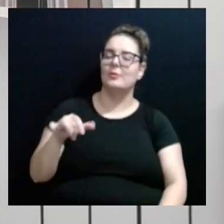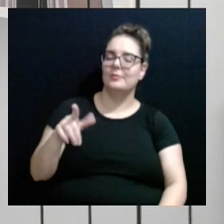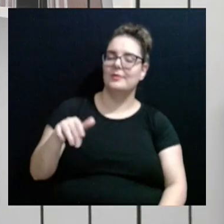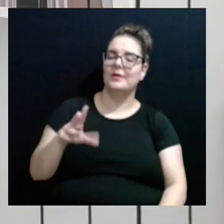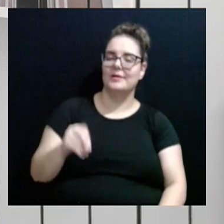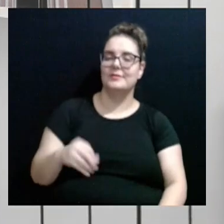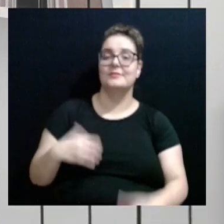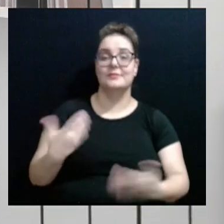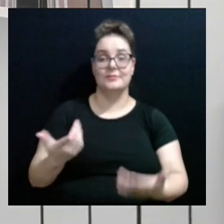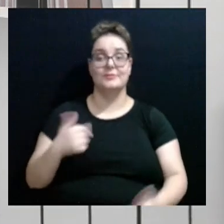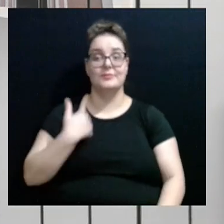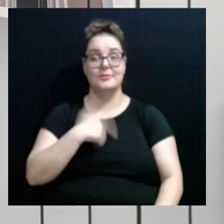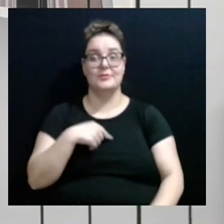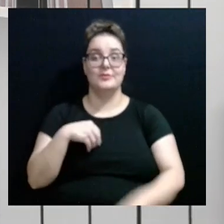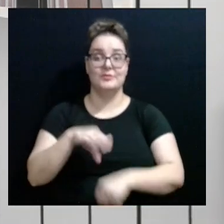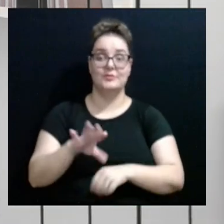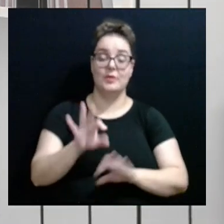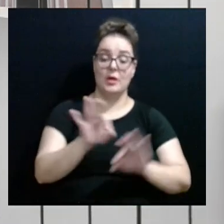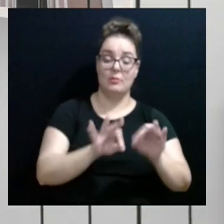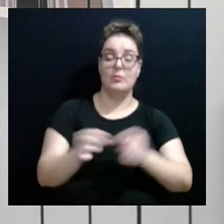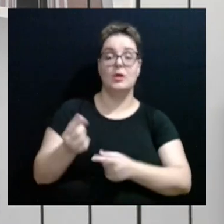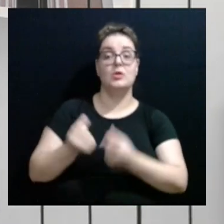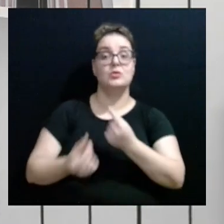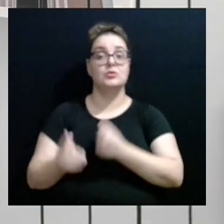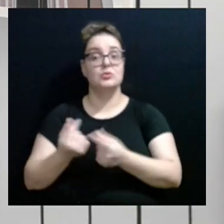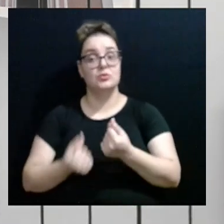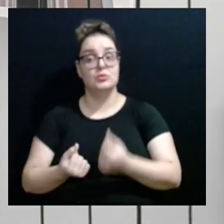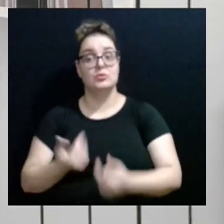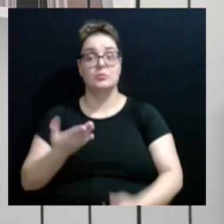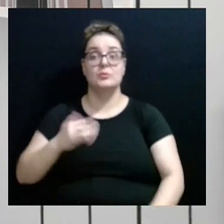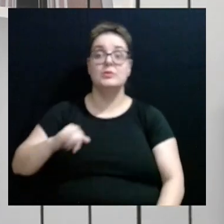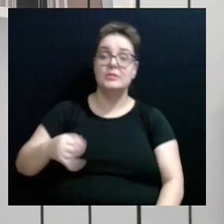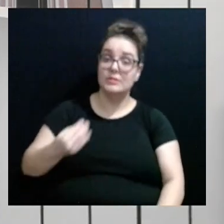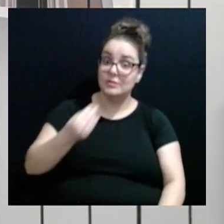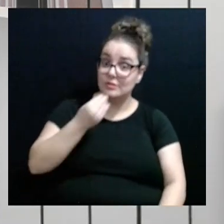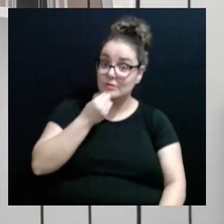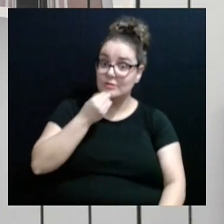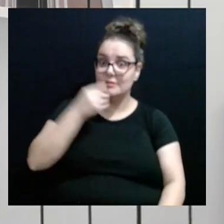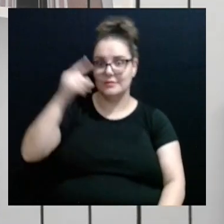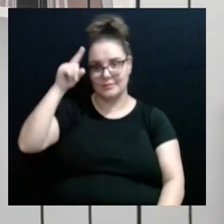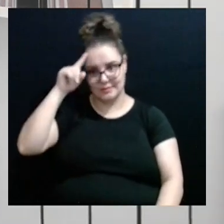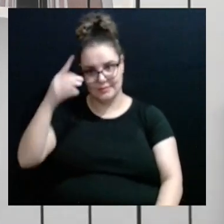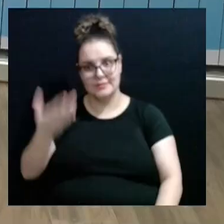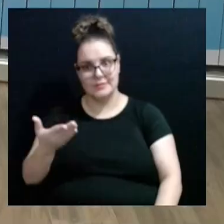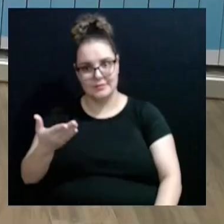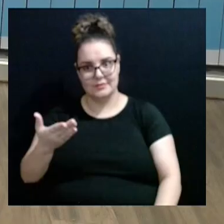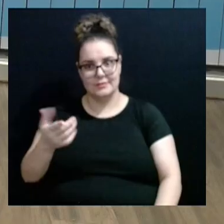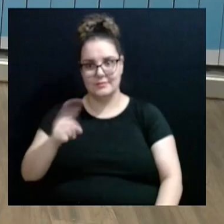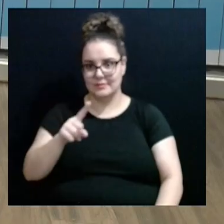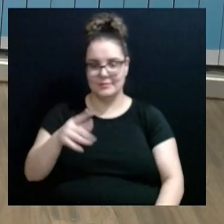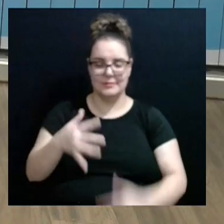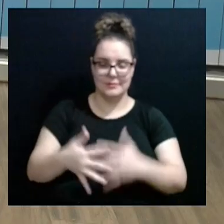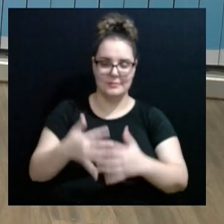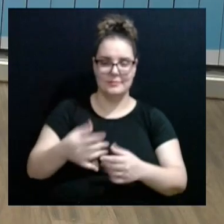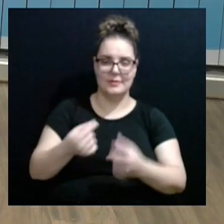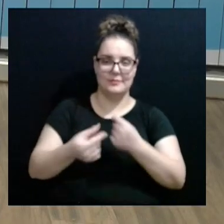de planejamento financeiro para você aproveitar essas datas sem se comprometer. A partir de agora, é o